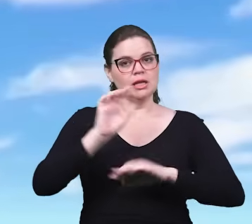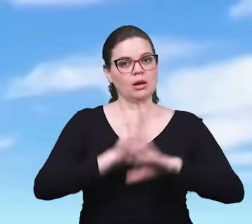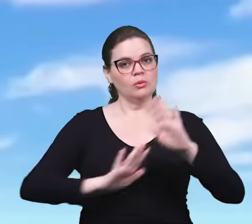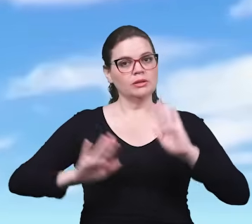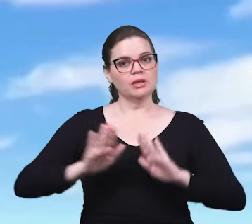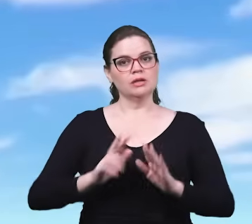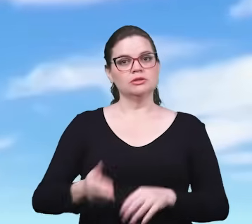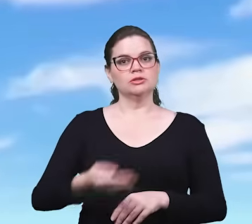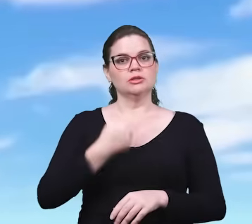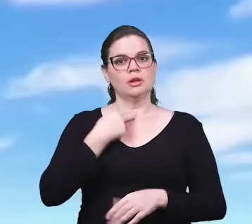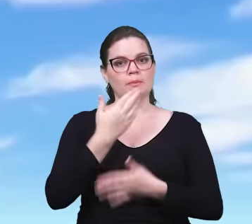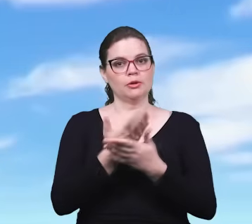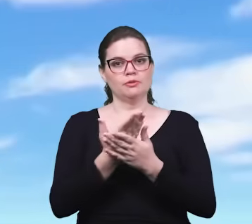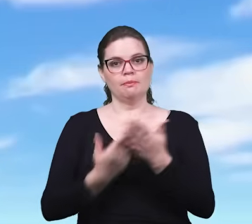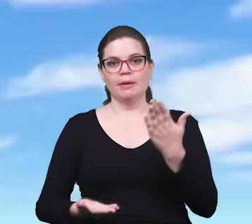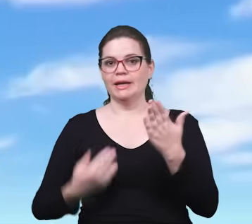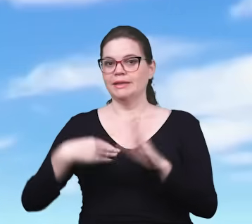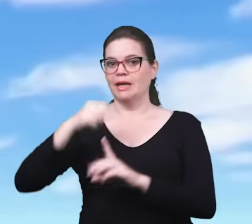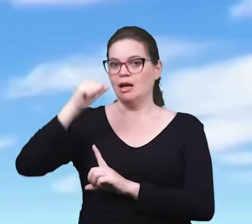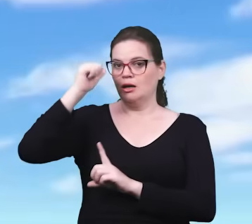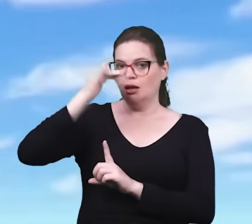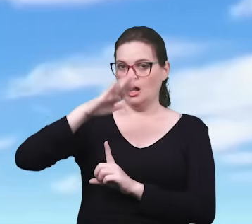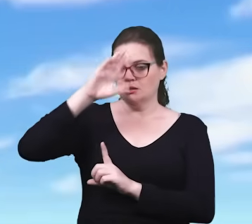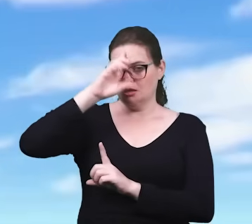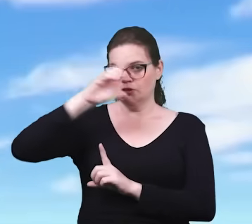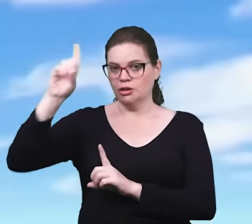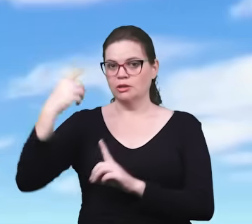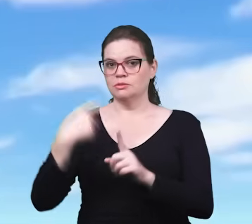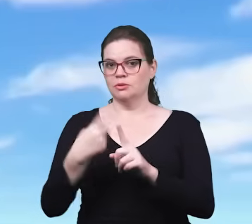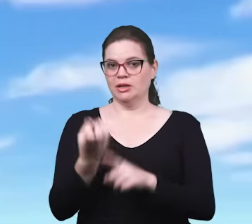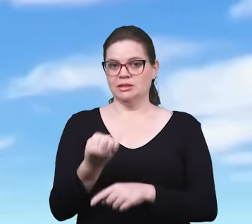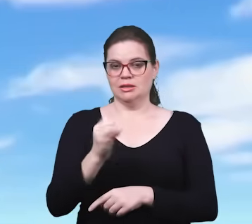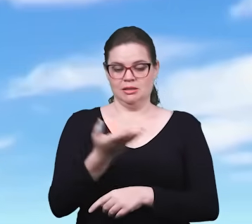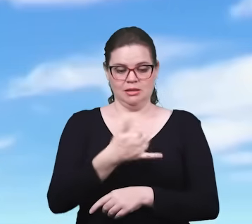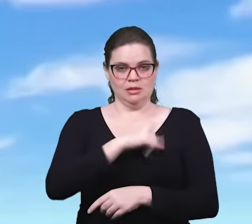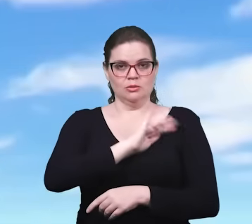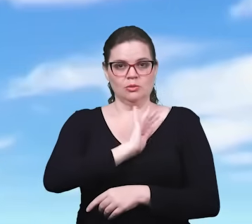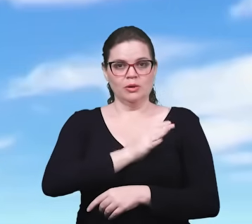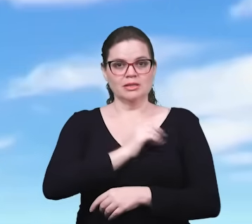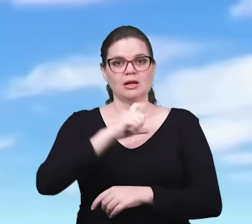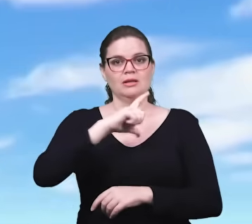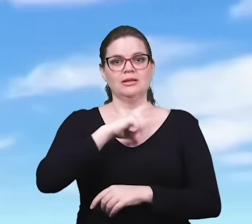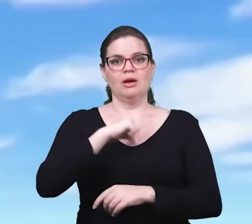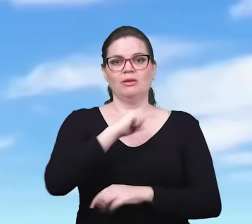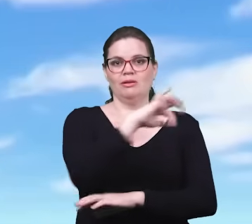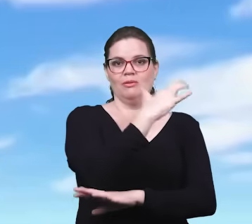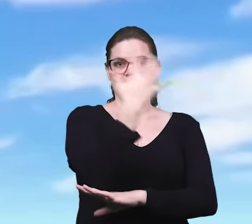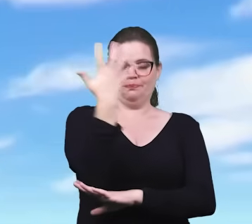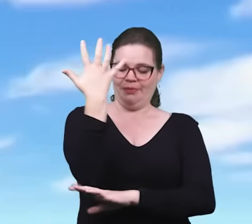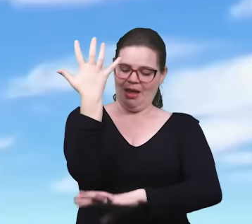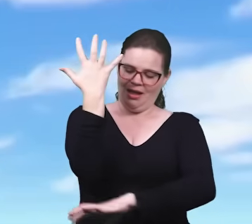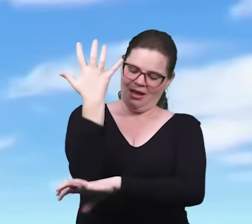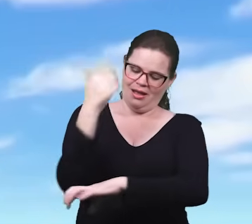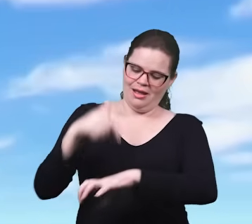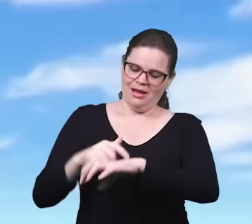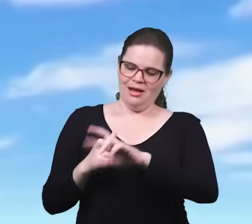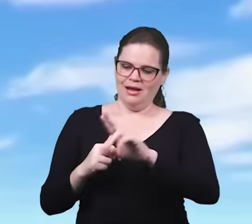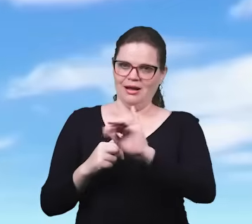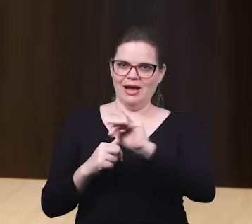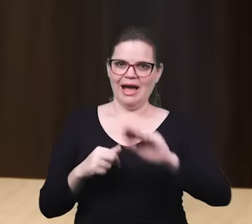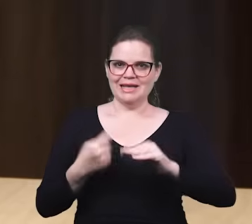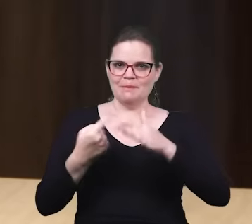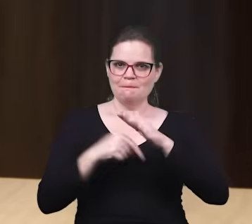Deus e de que nenhuma raiz de amargura brotando vos perturbe e por ela muitos se